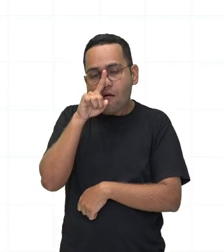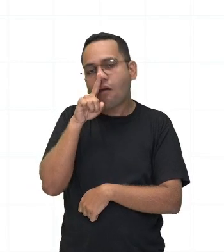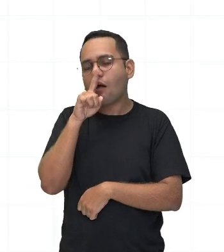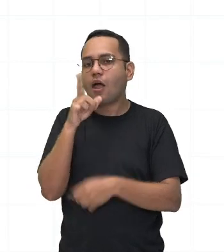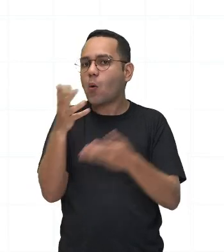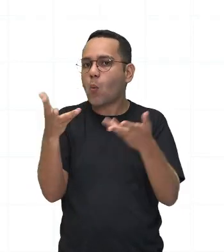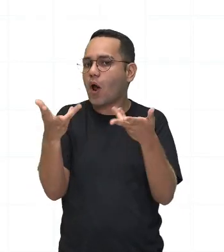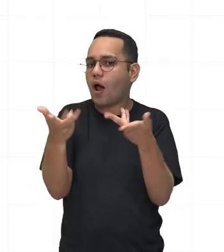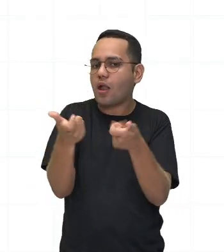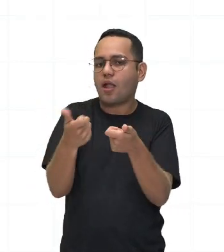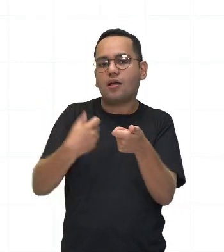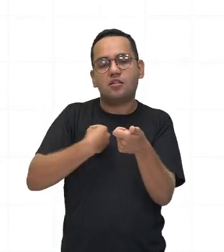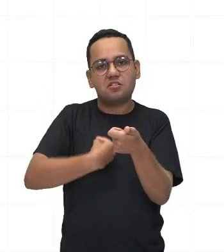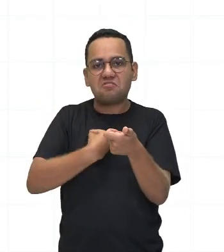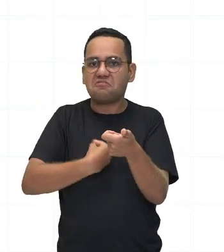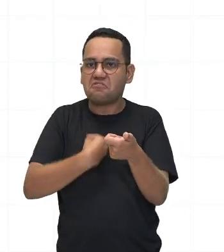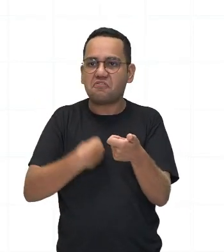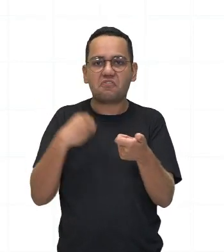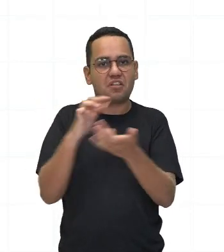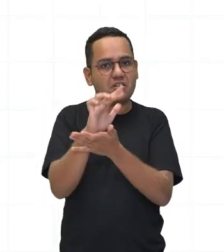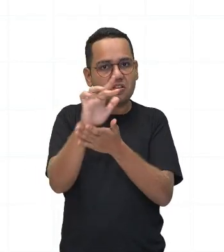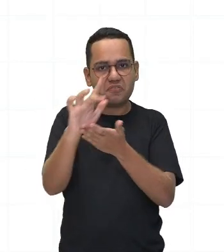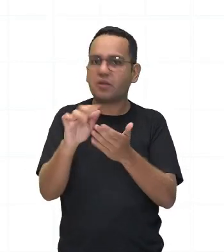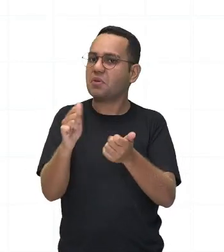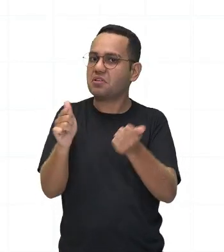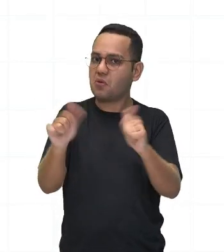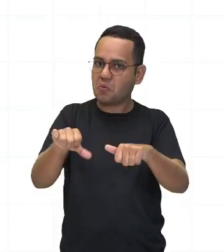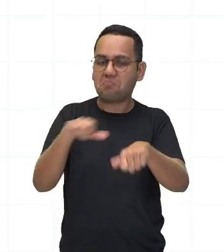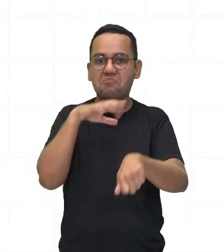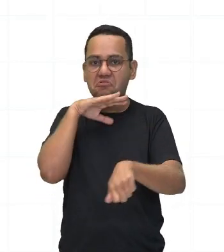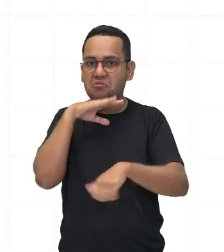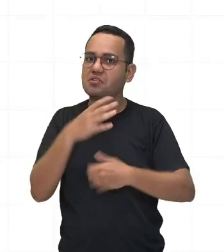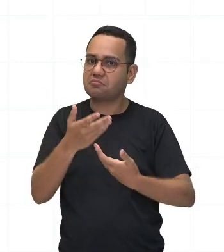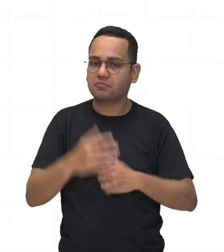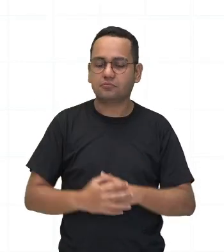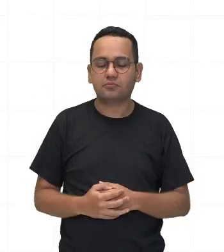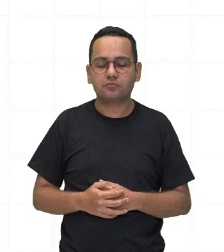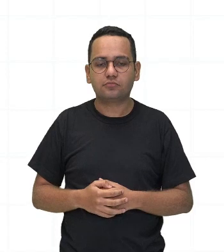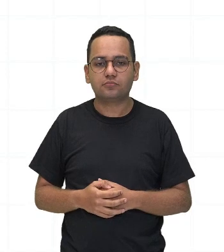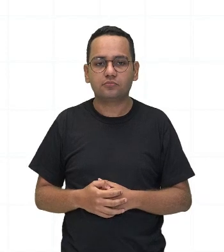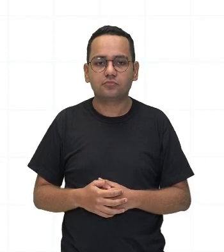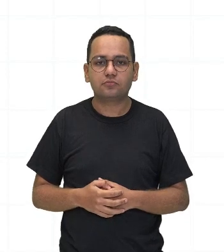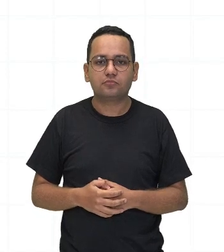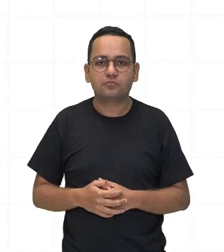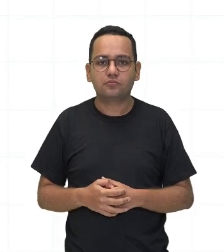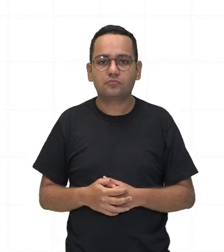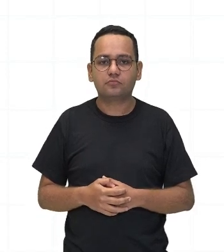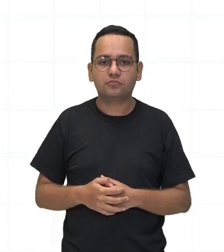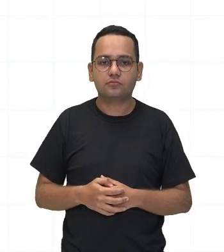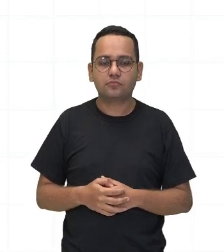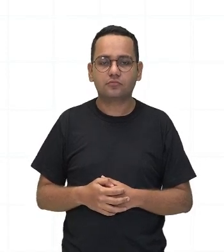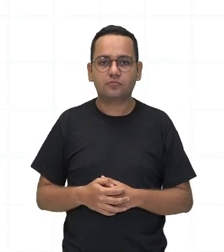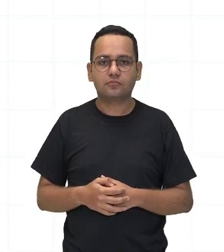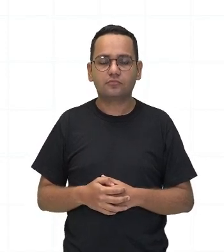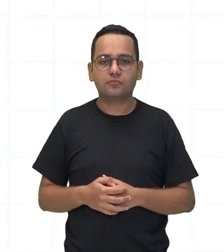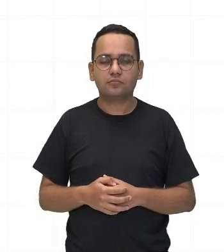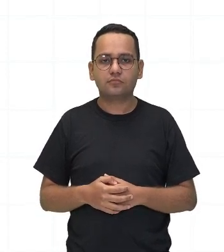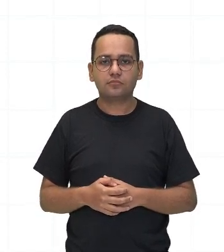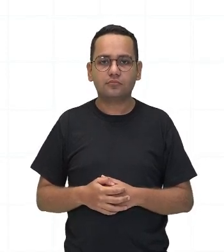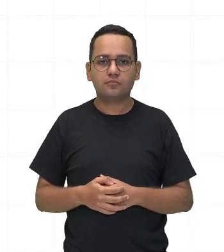de vida dos seres vivos. Então, nós temos aí como principal informação que é